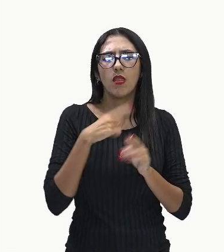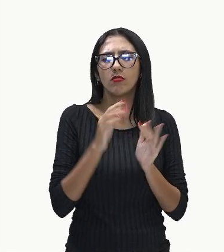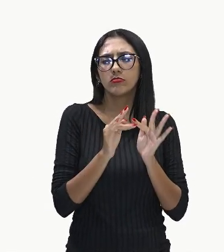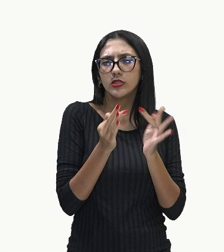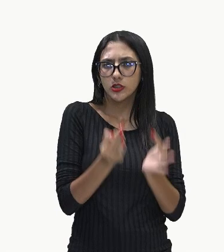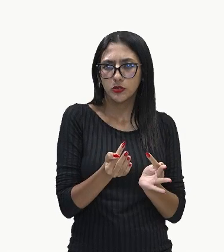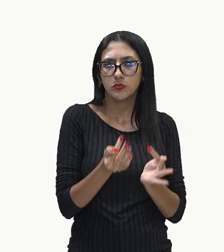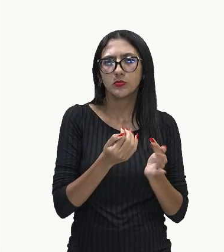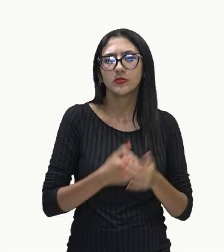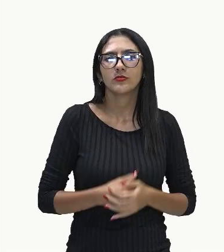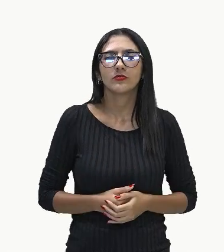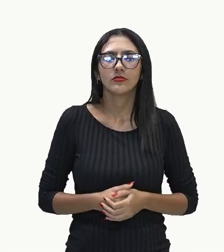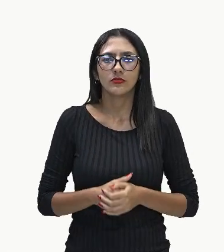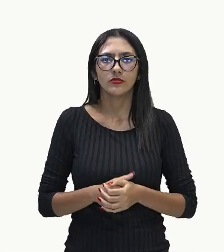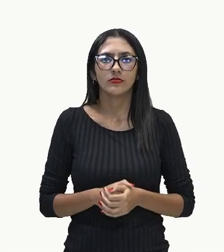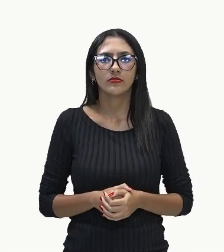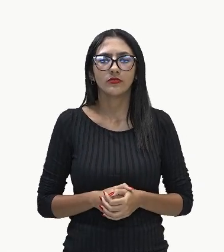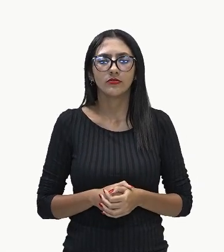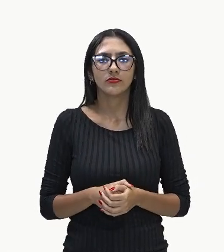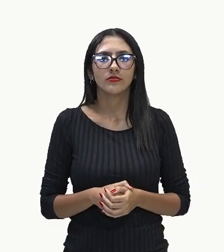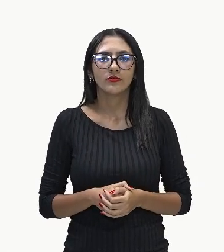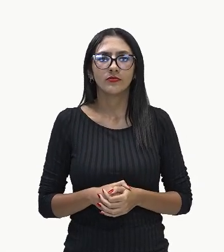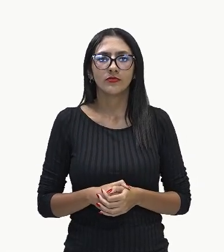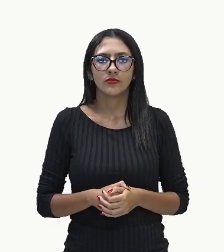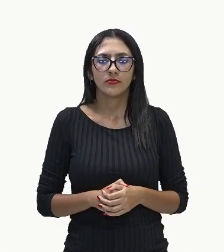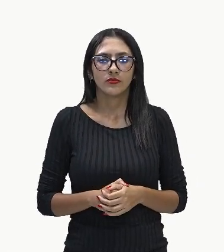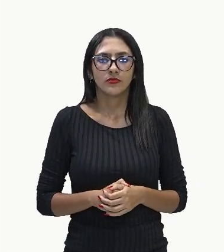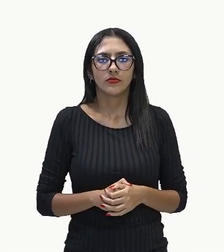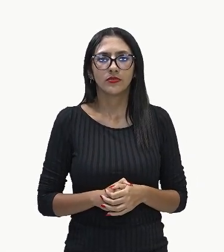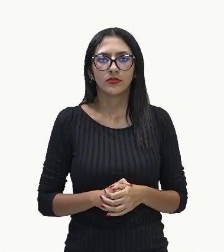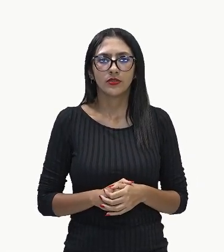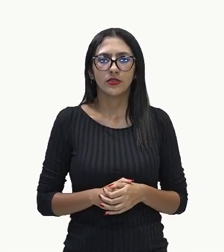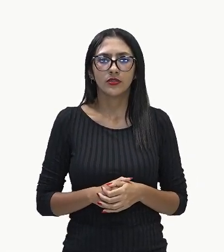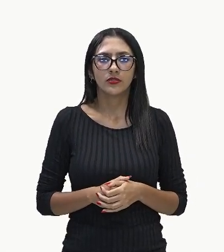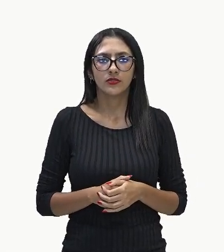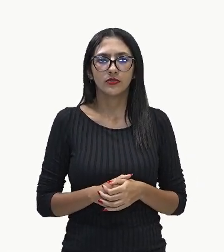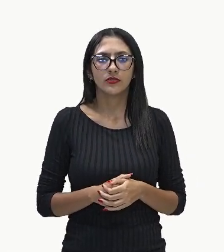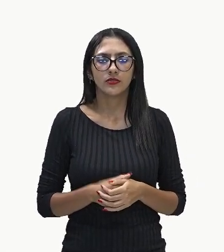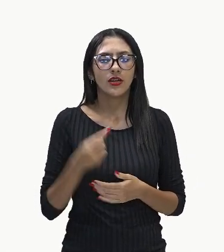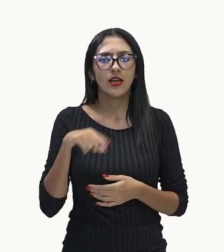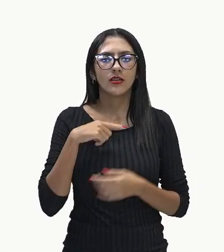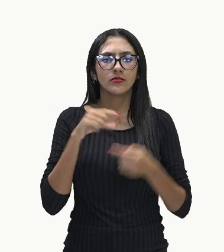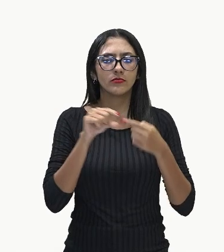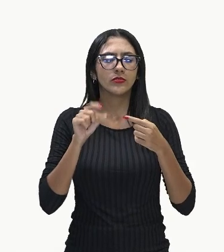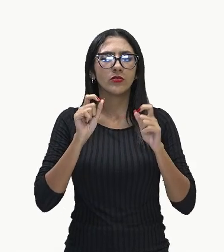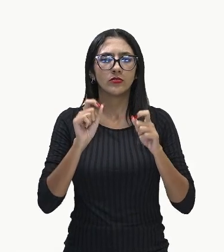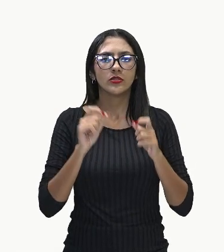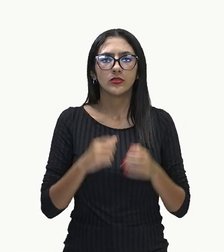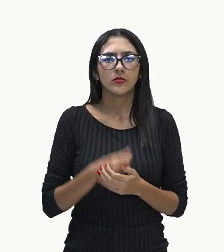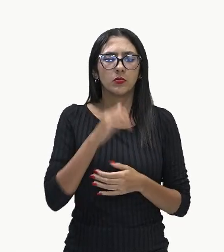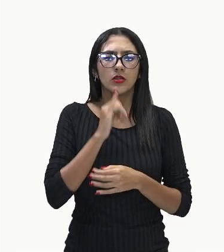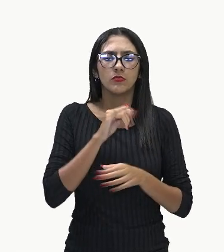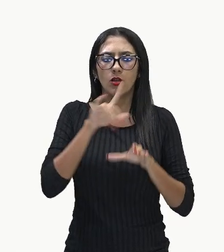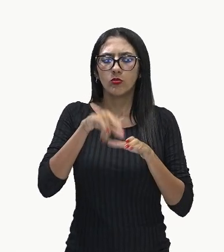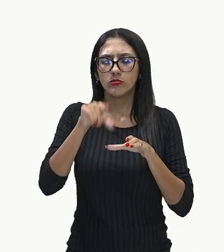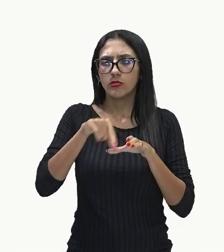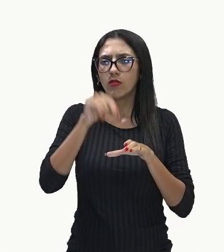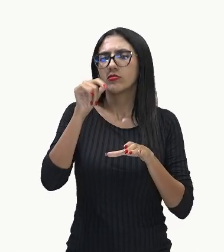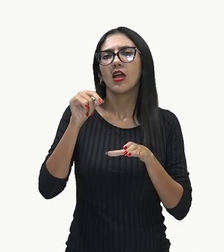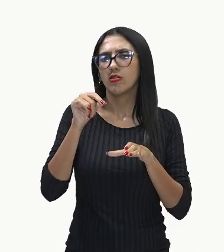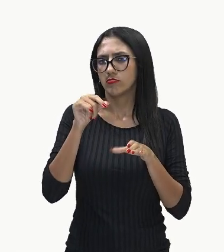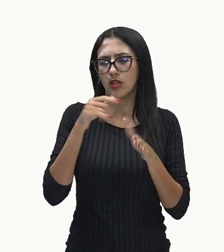simples. A amostra casual simples é caracterizada por um sorteio aleatório.